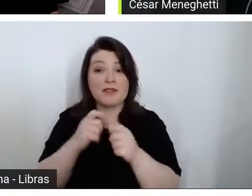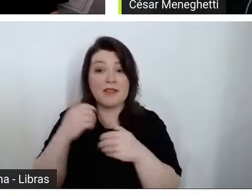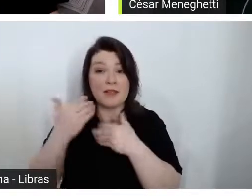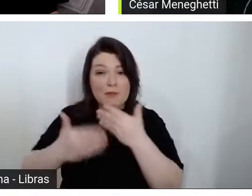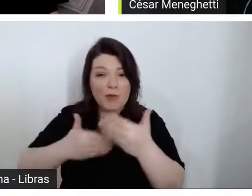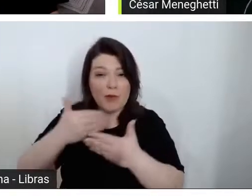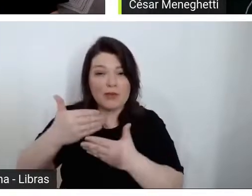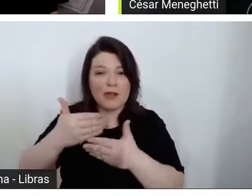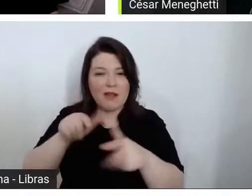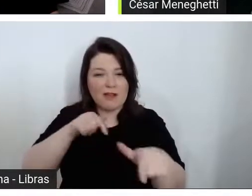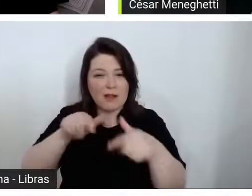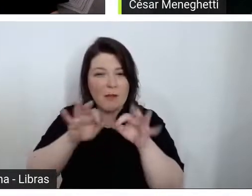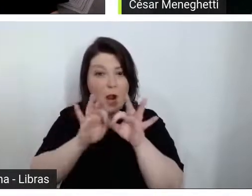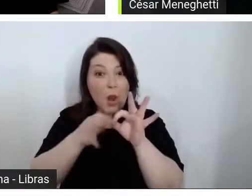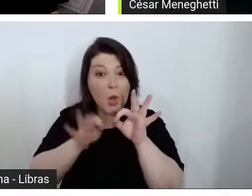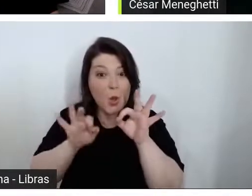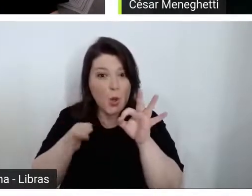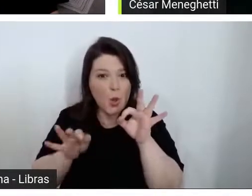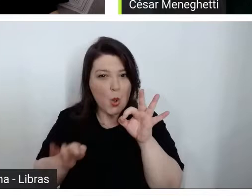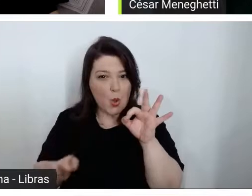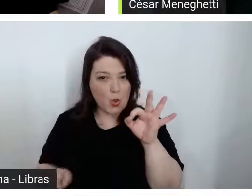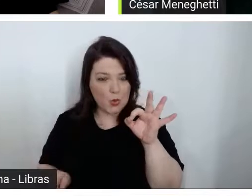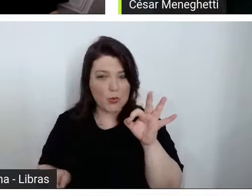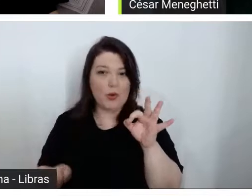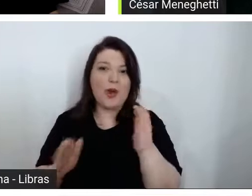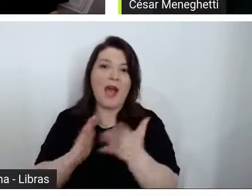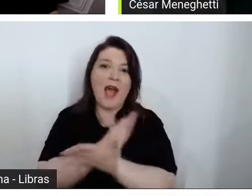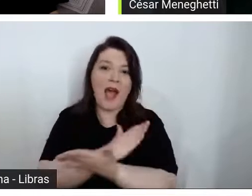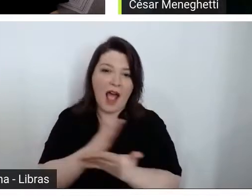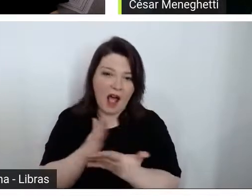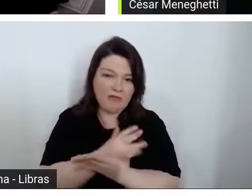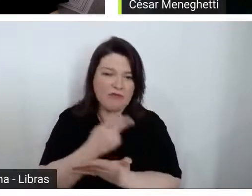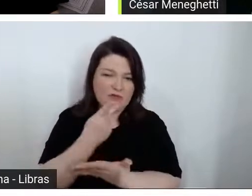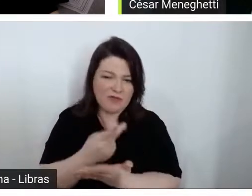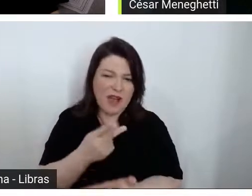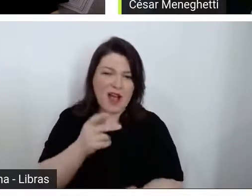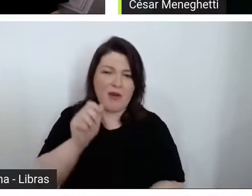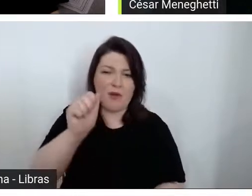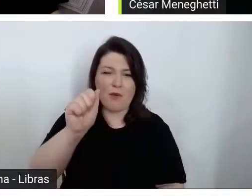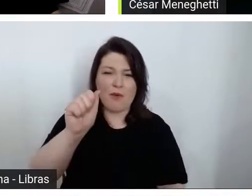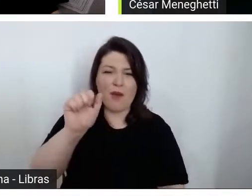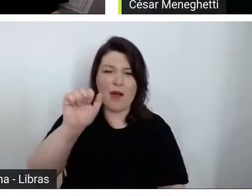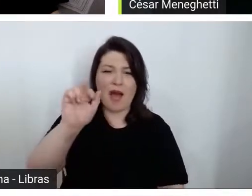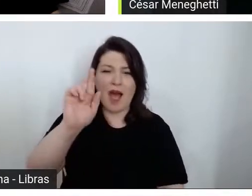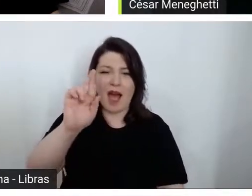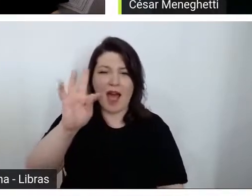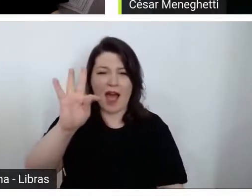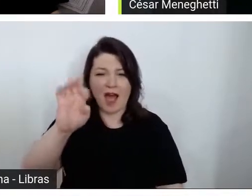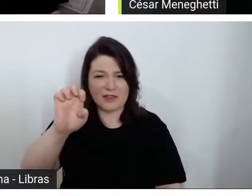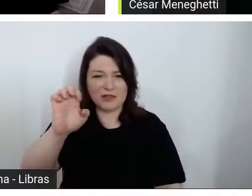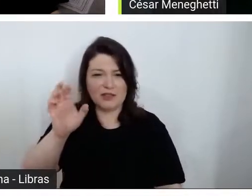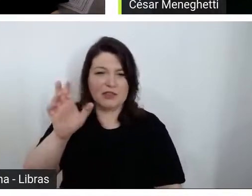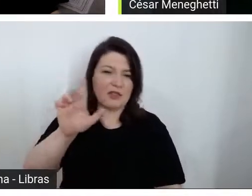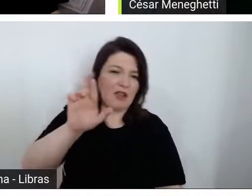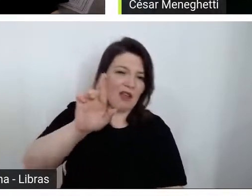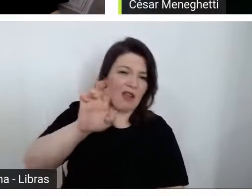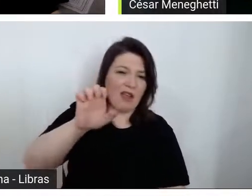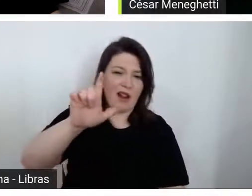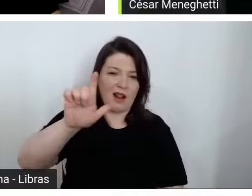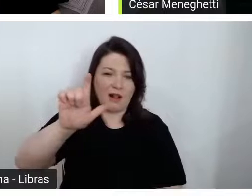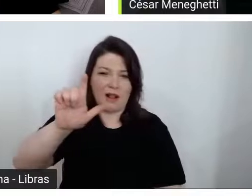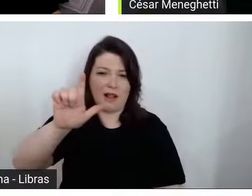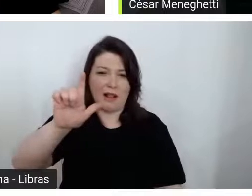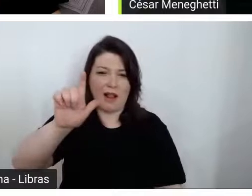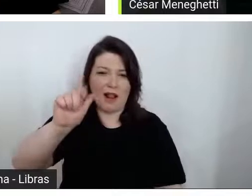longos, e alguns falam arte relacional, outros falam arte processual, mas assim, processos longos onde